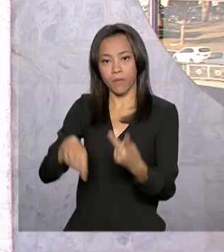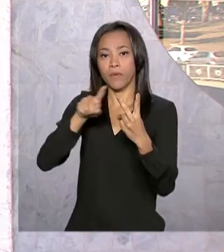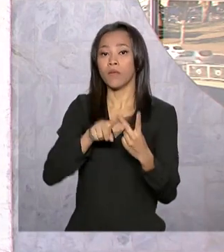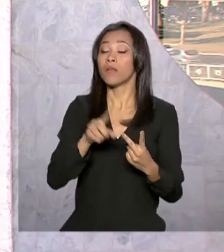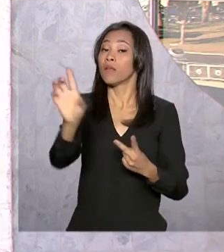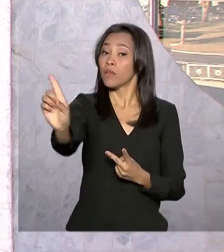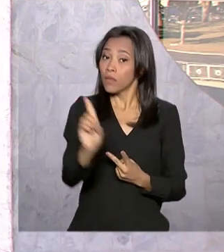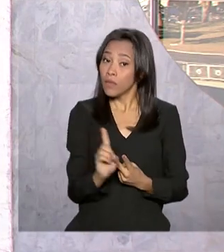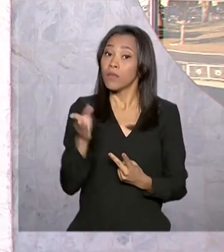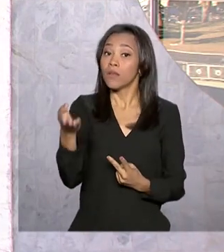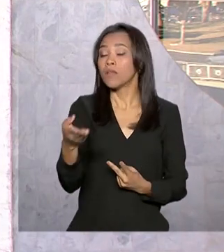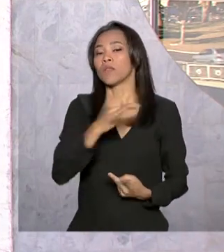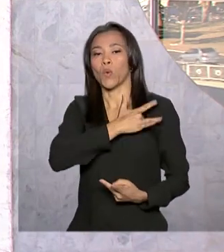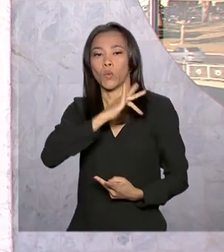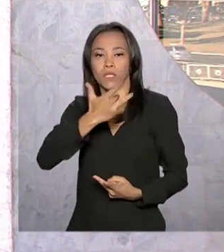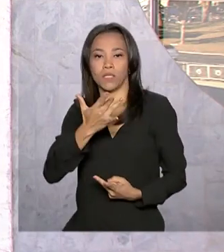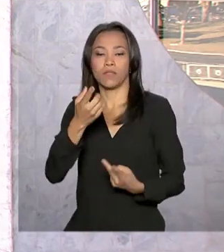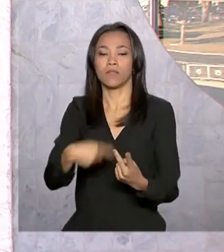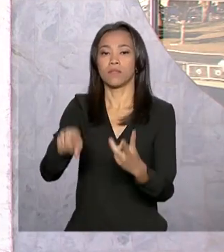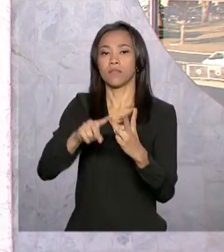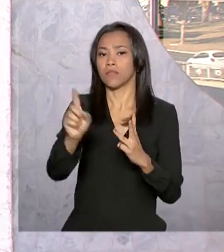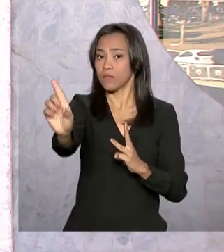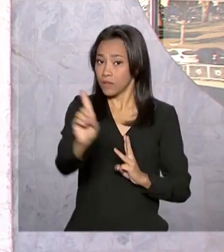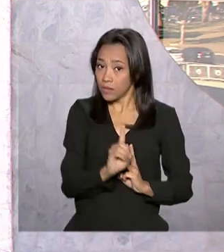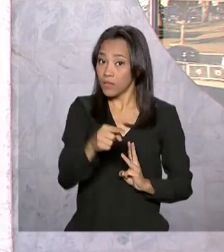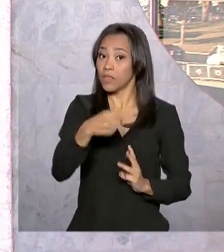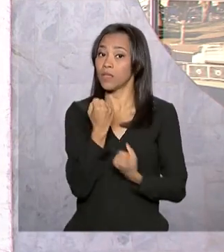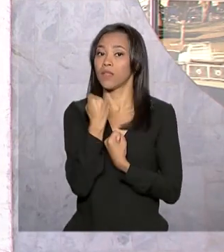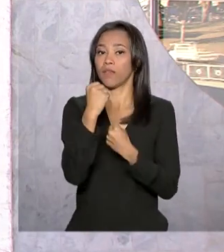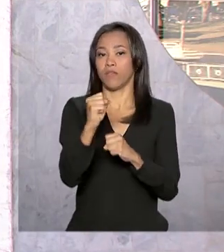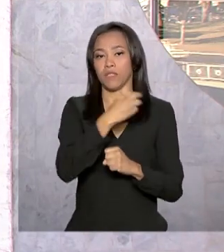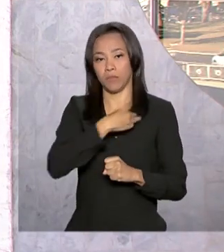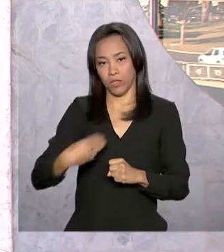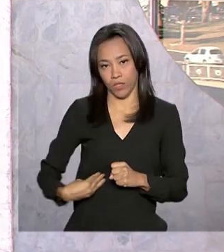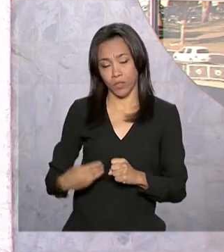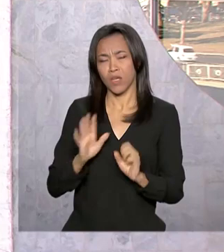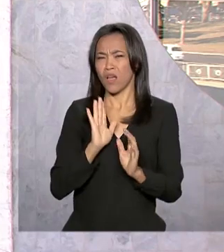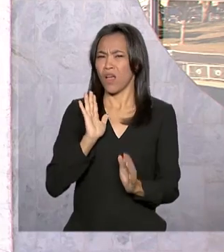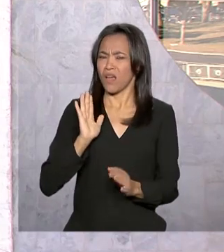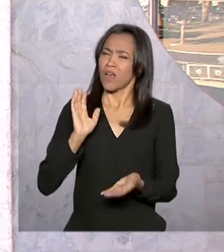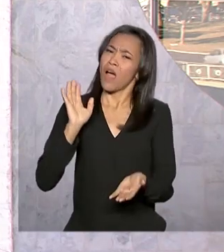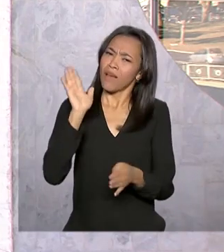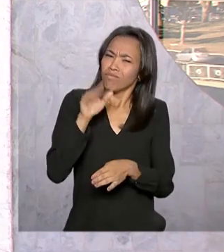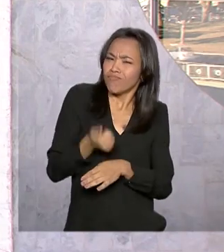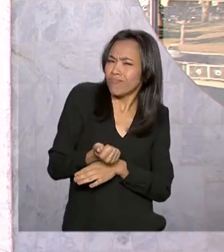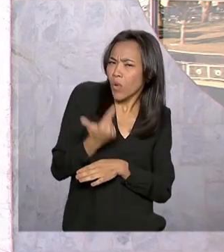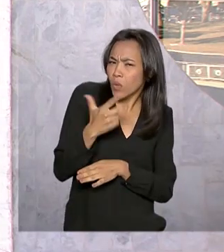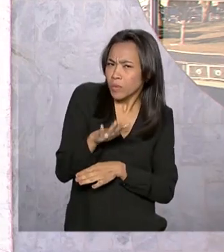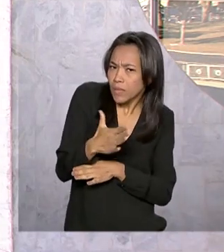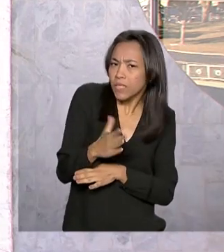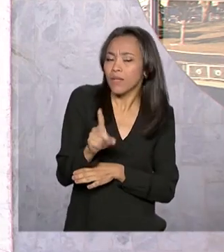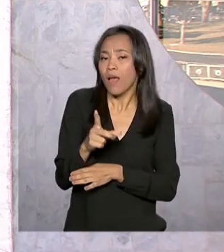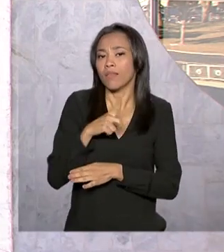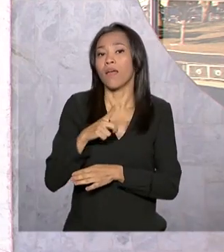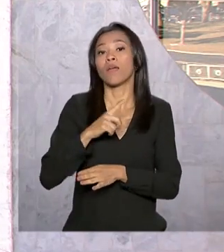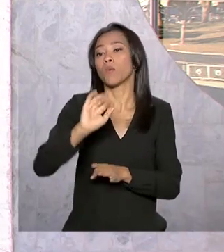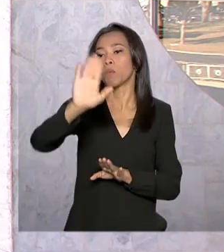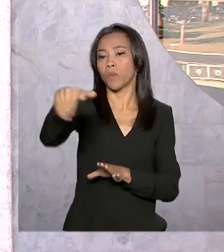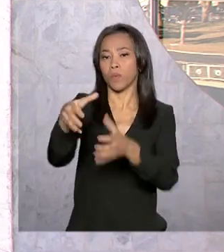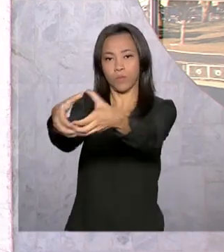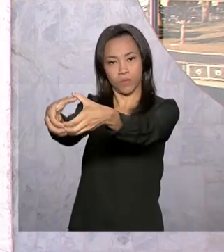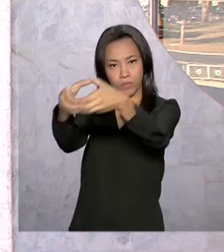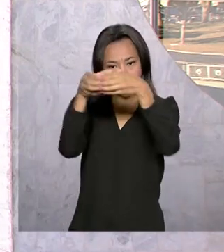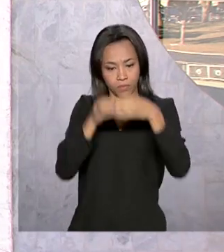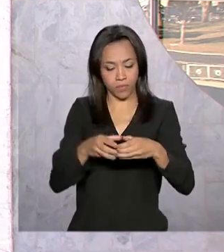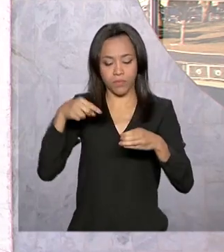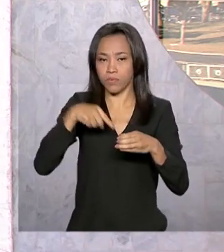Casa Civil, Onyx Lorenzoni, e da Defesa, Fernando Azevedo. No final da manhã, o presidente Bolsonaro recebe cadetes da